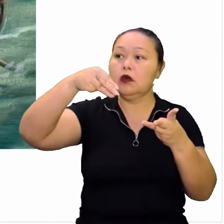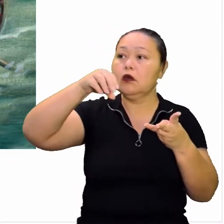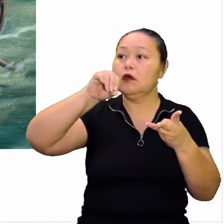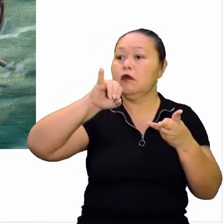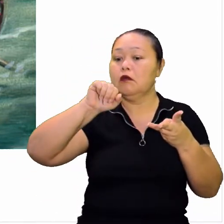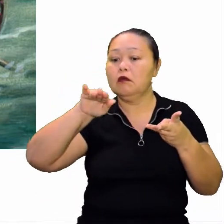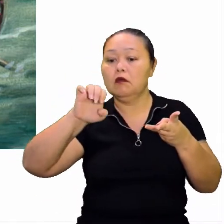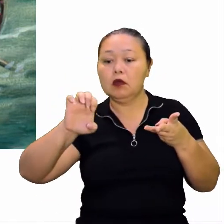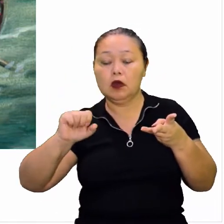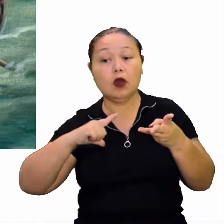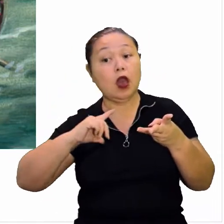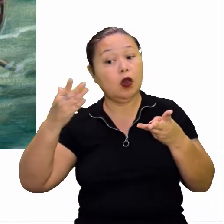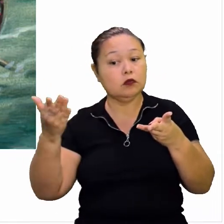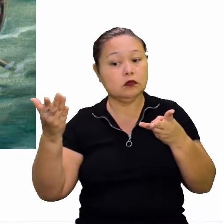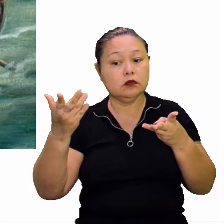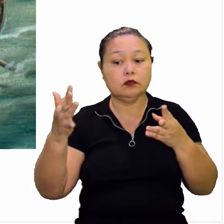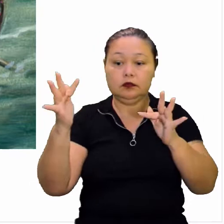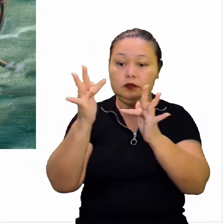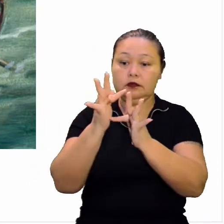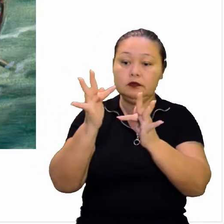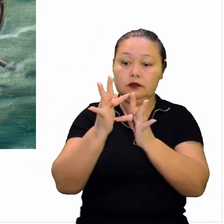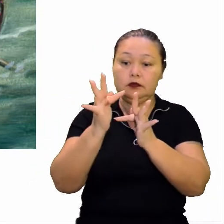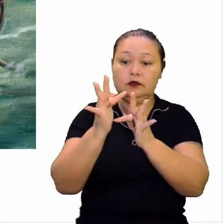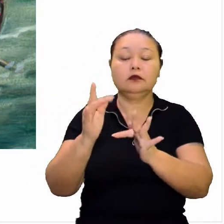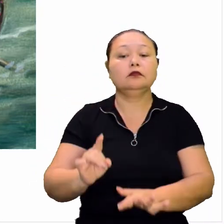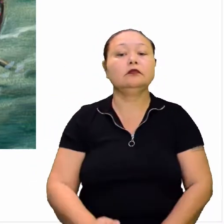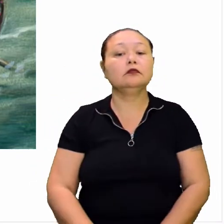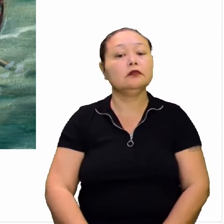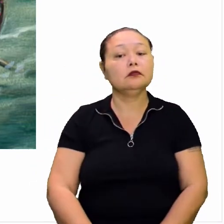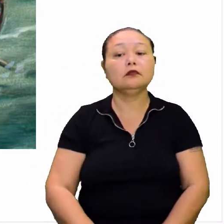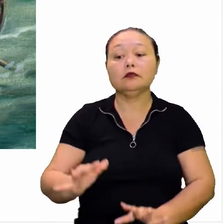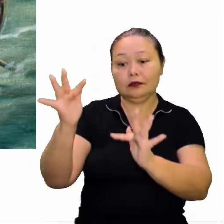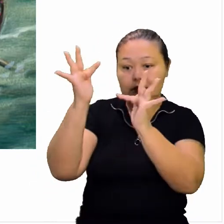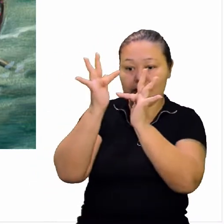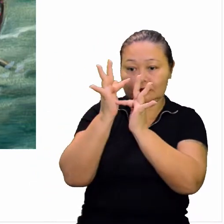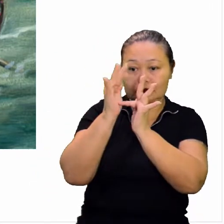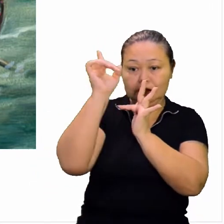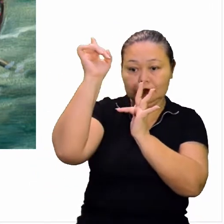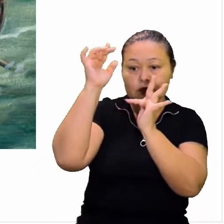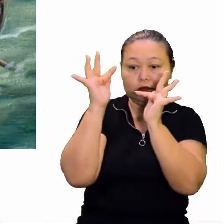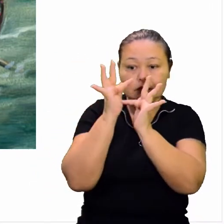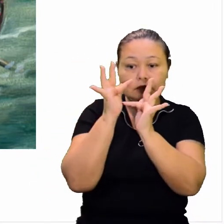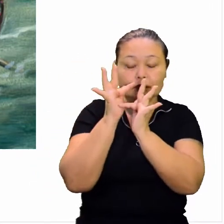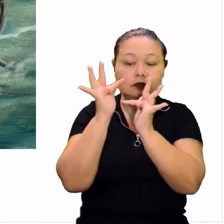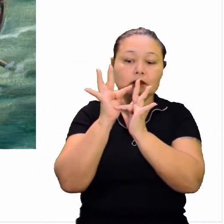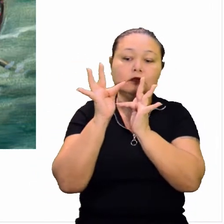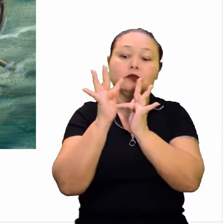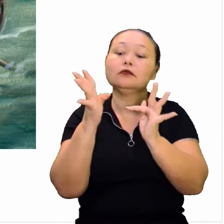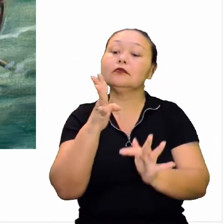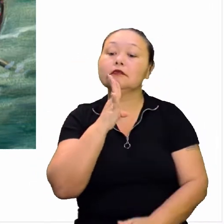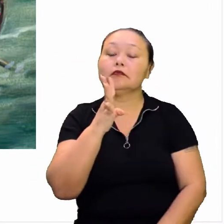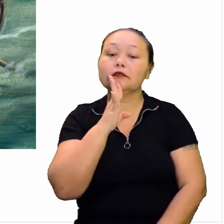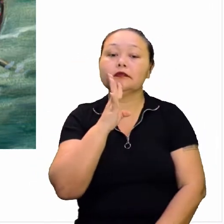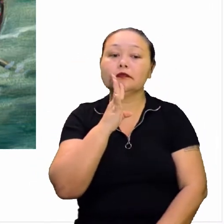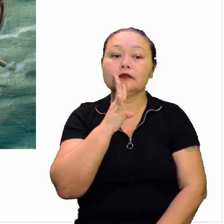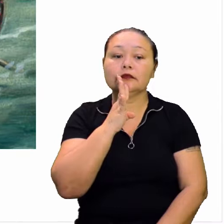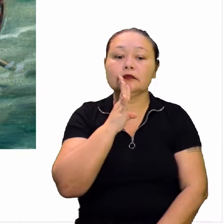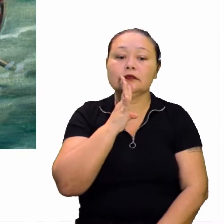Moisés. Agora eu falo dos fenícios. E os fenícios, eles eram conhecidos